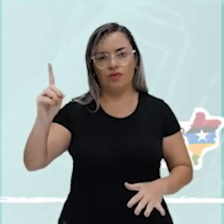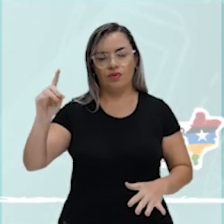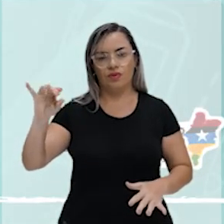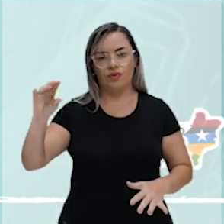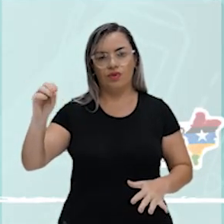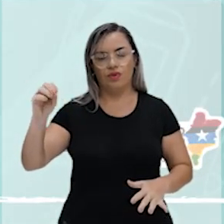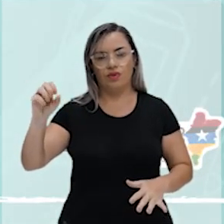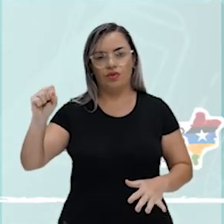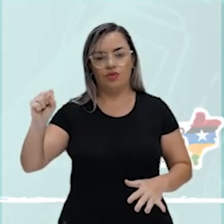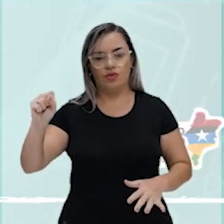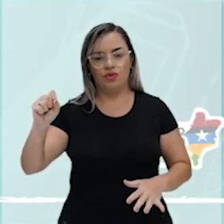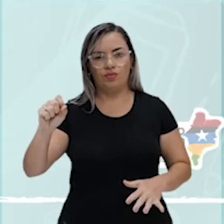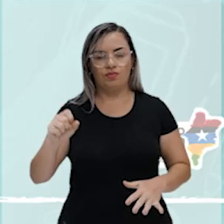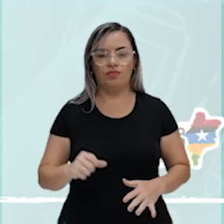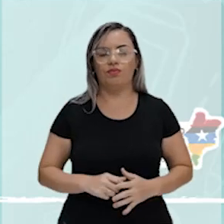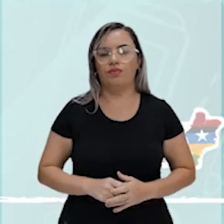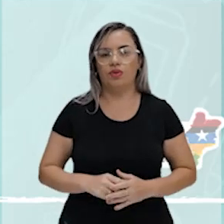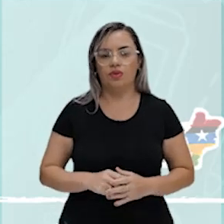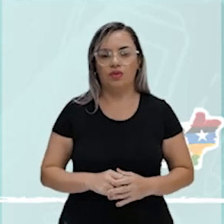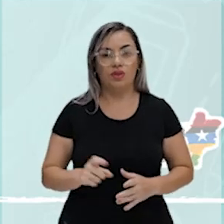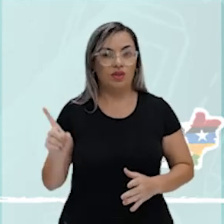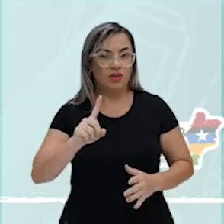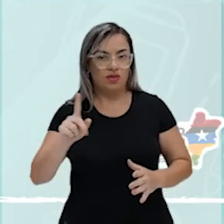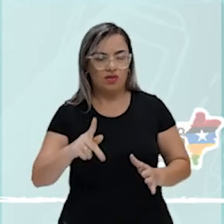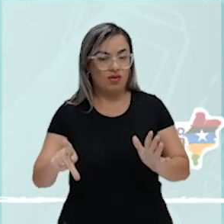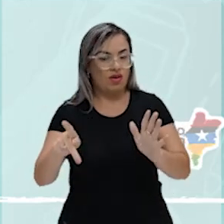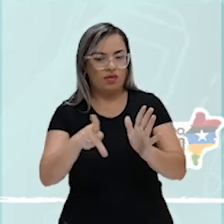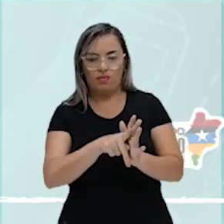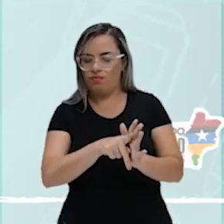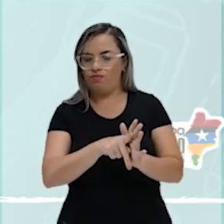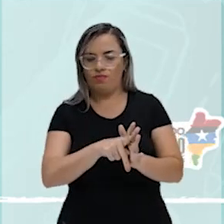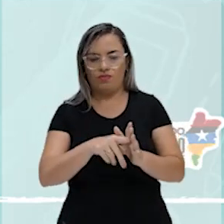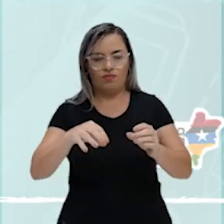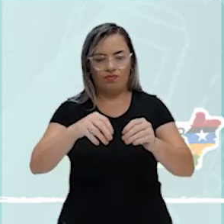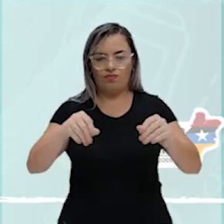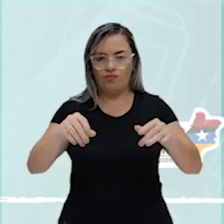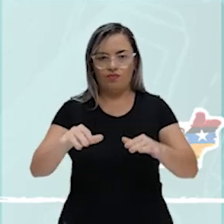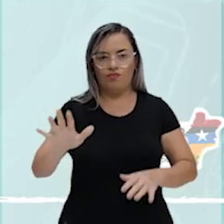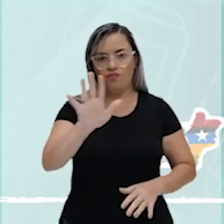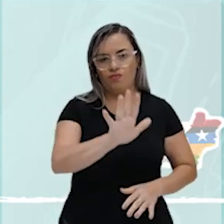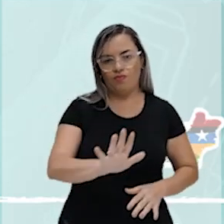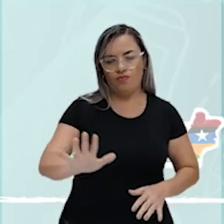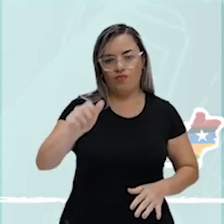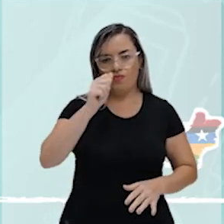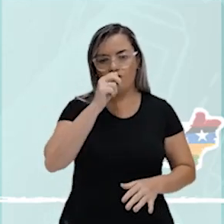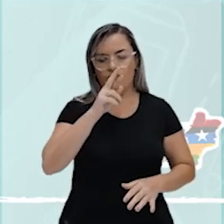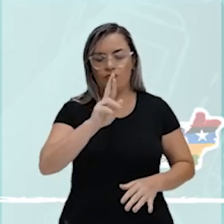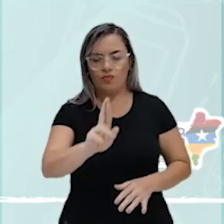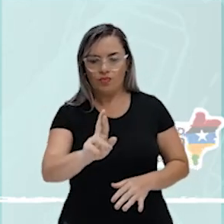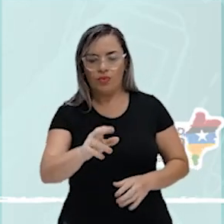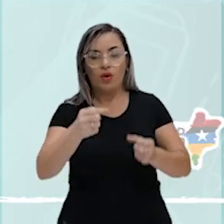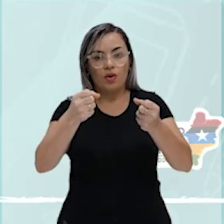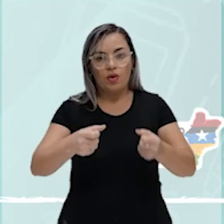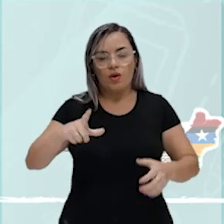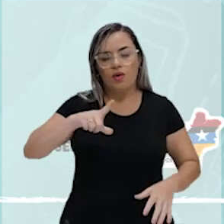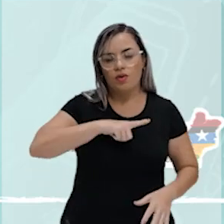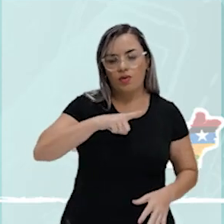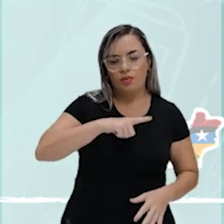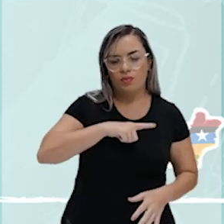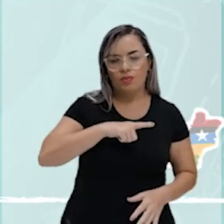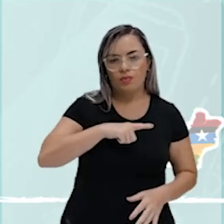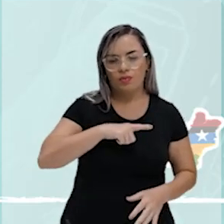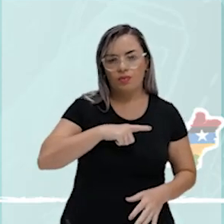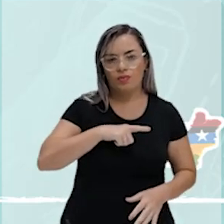próprios daquele local. Esses resíduos podem ser fumaça, no caso aqui da poluição do ar. Eu posso ter